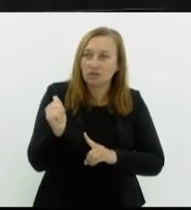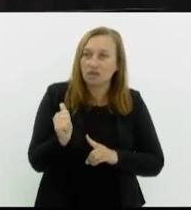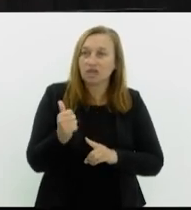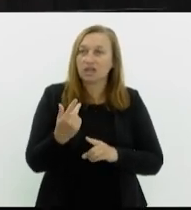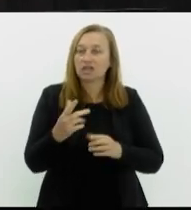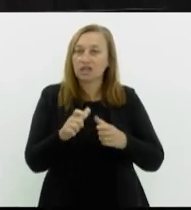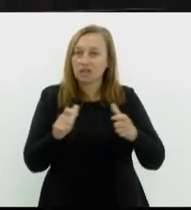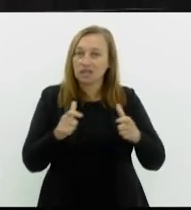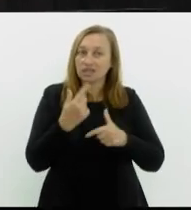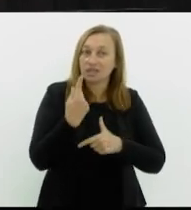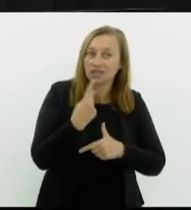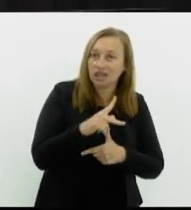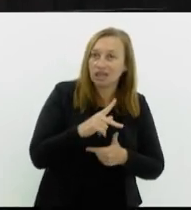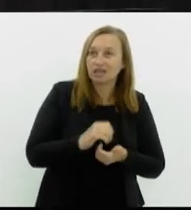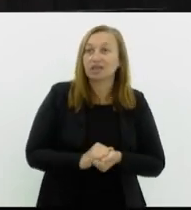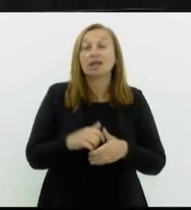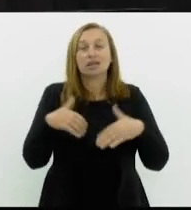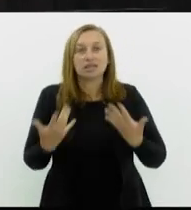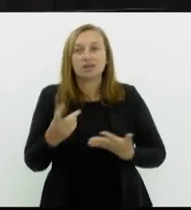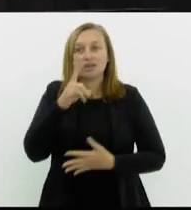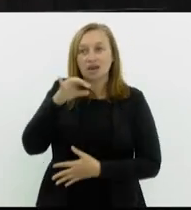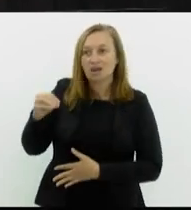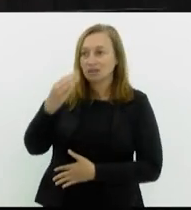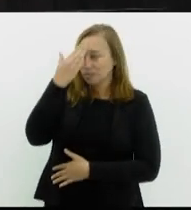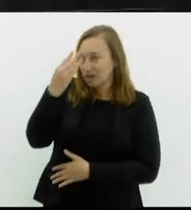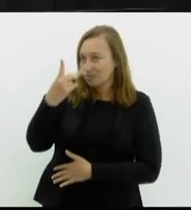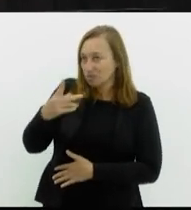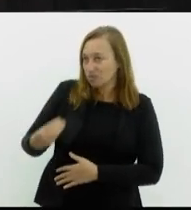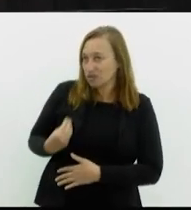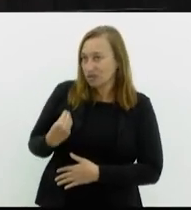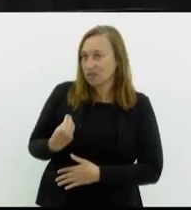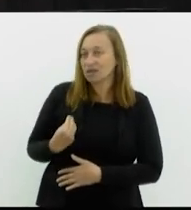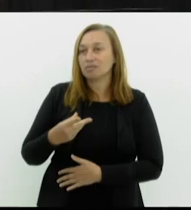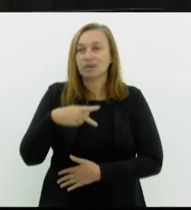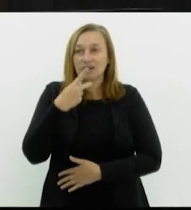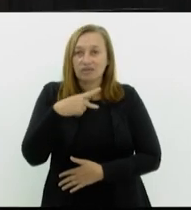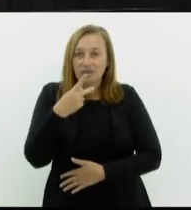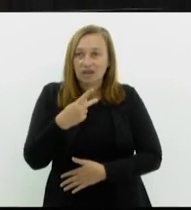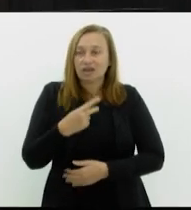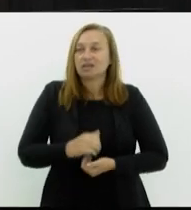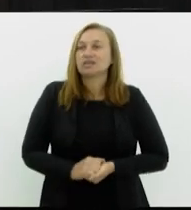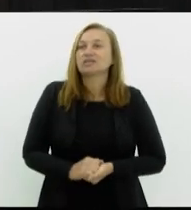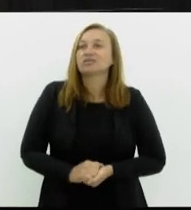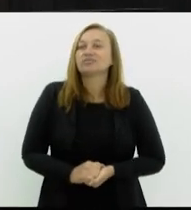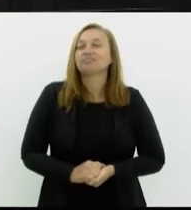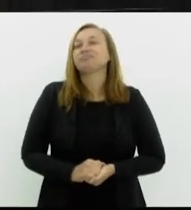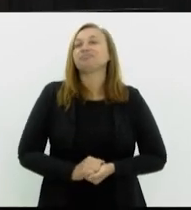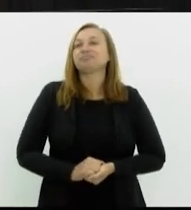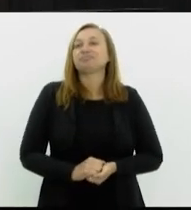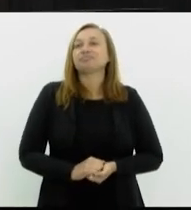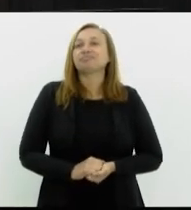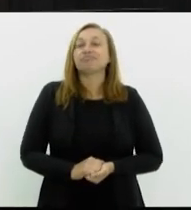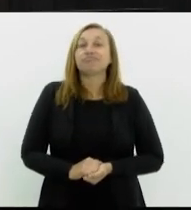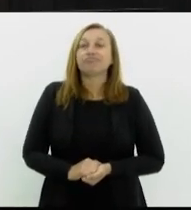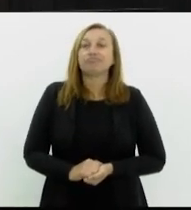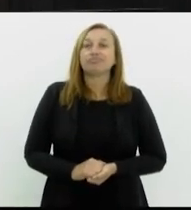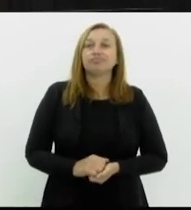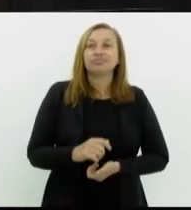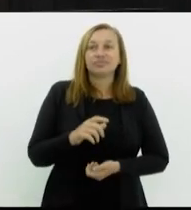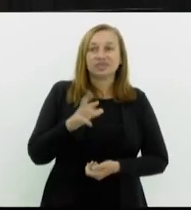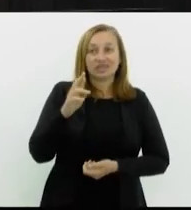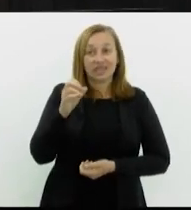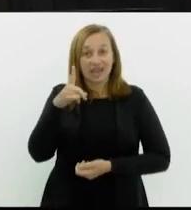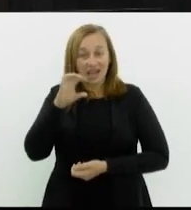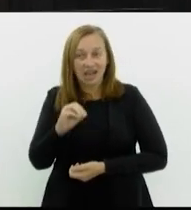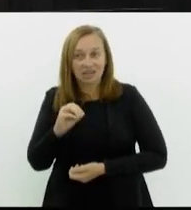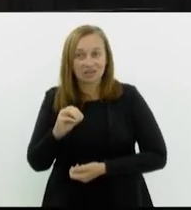dele. Então, Cláudio, obrigado por estar presente aqui, pelas palavras amáveis que você disse para mim. Embaixador Ricardo do Couto, estou